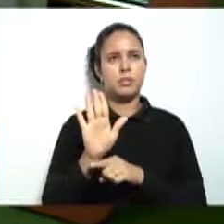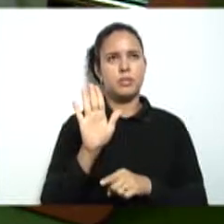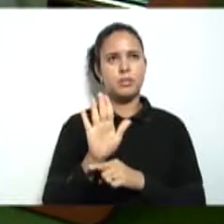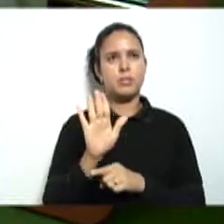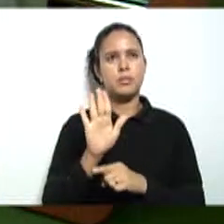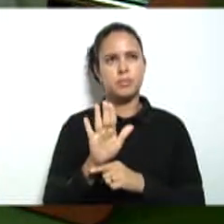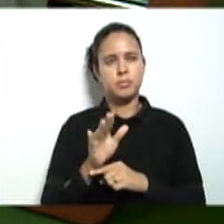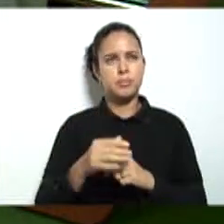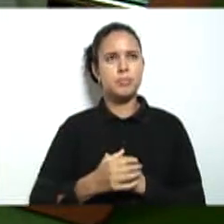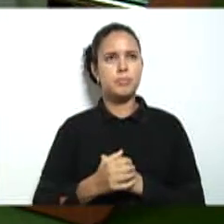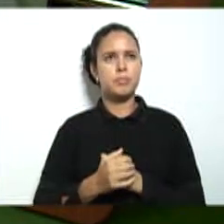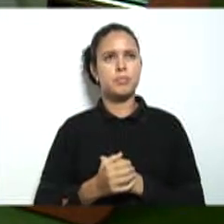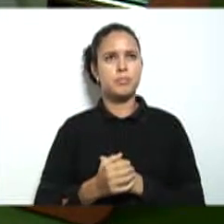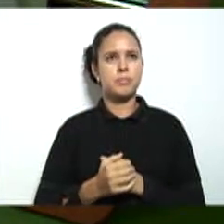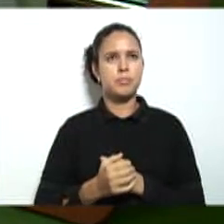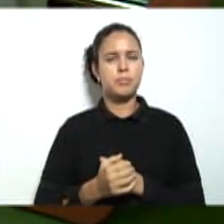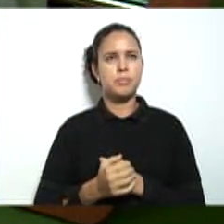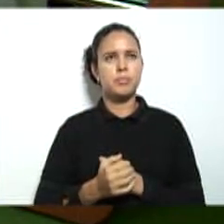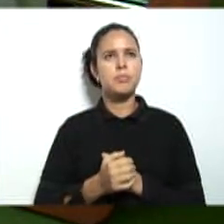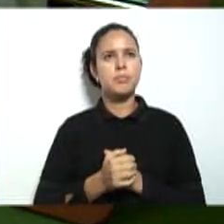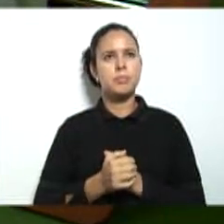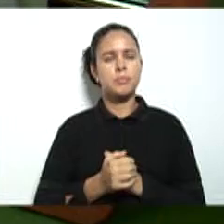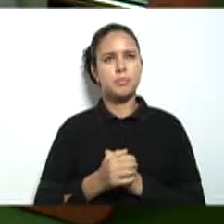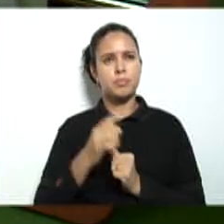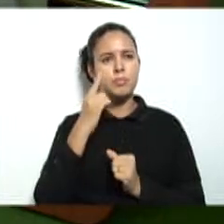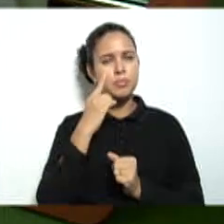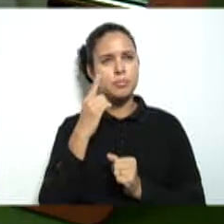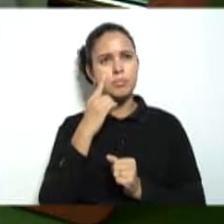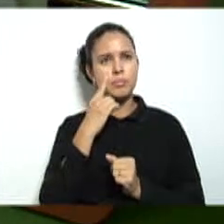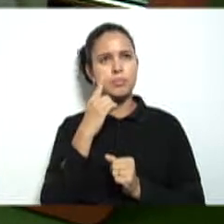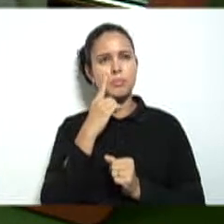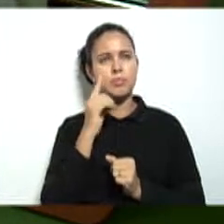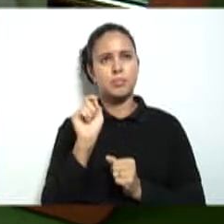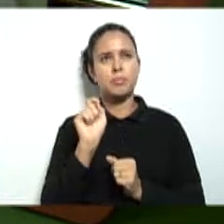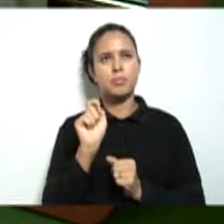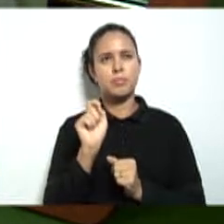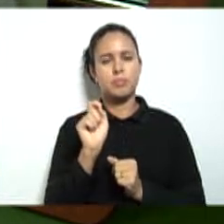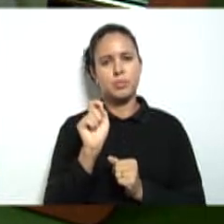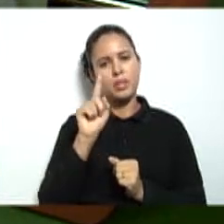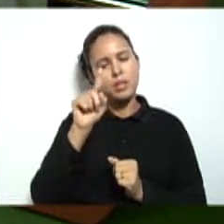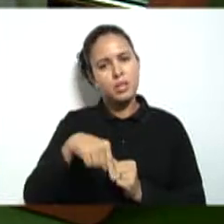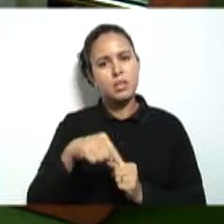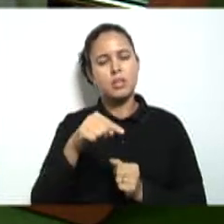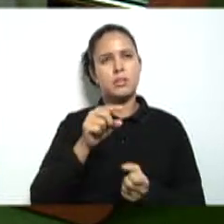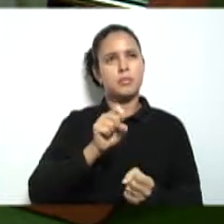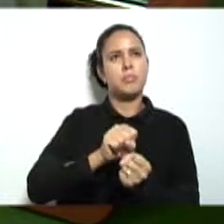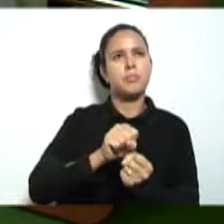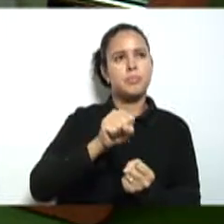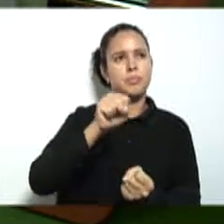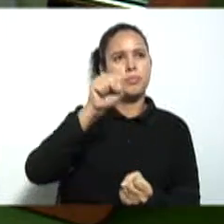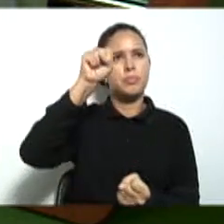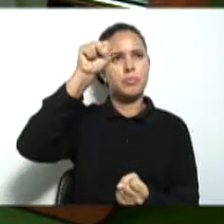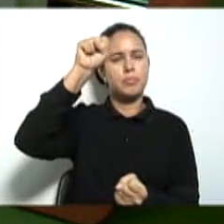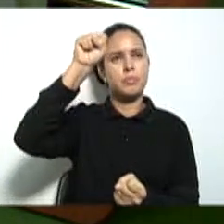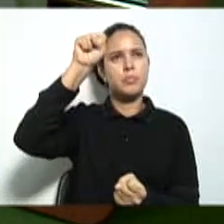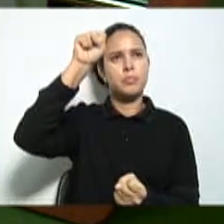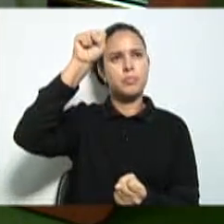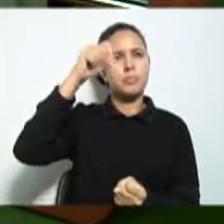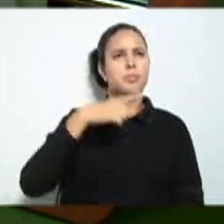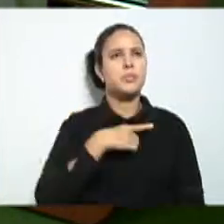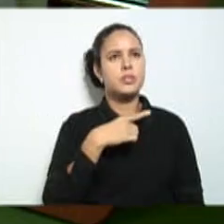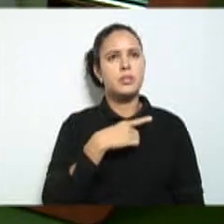ver? Vamos para cá então. O nosso banner, esse aqui é um fruto de uma escola,